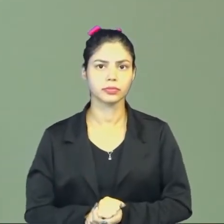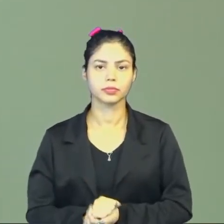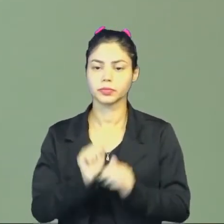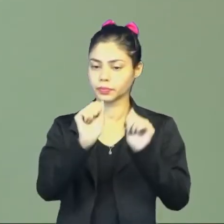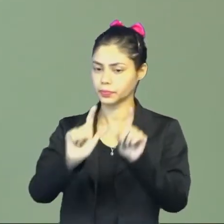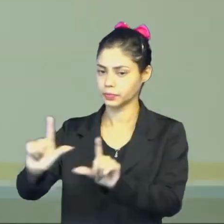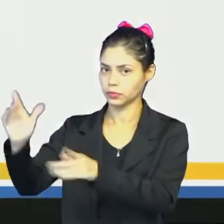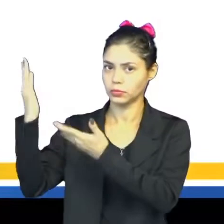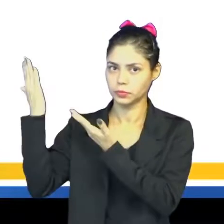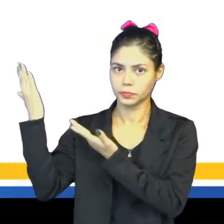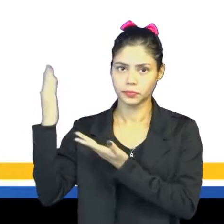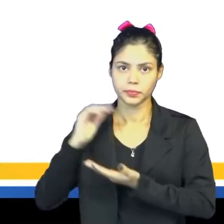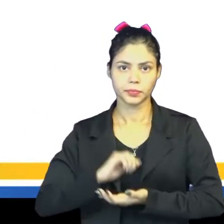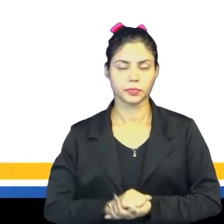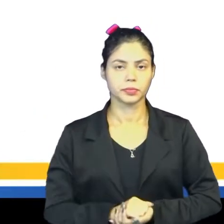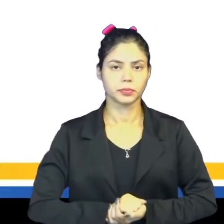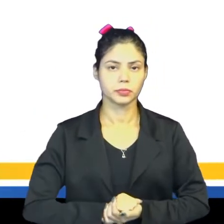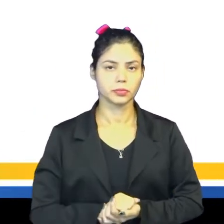aos slides.